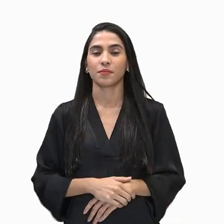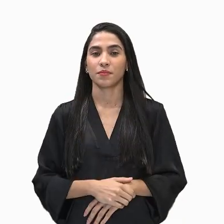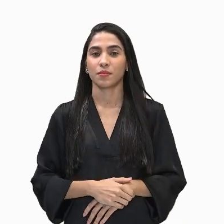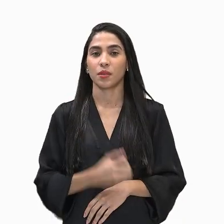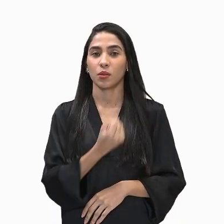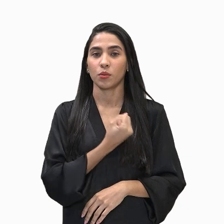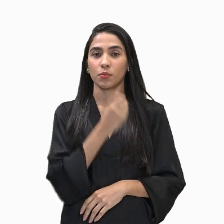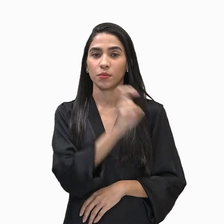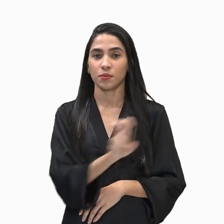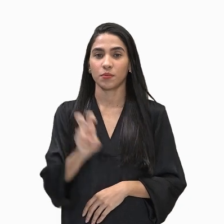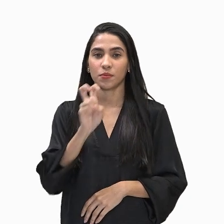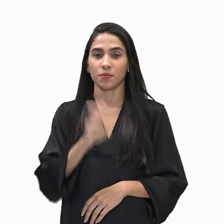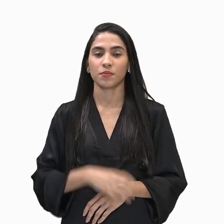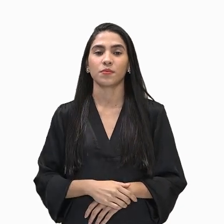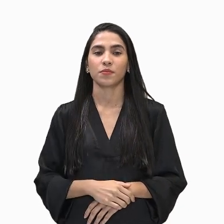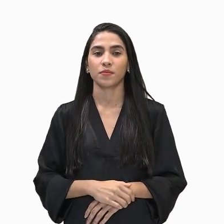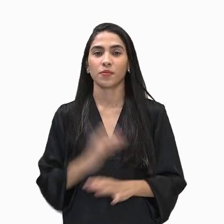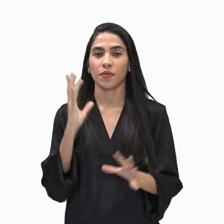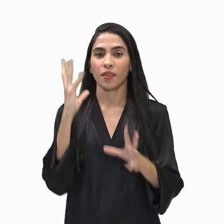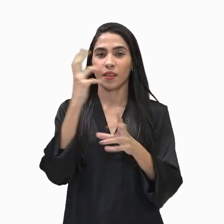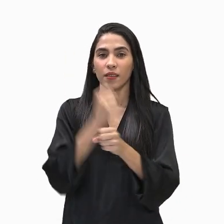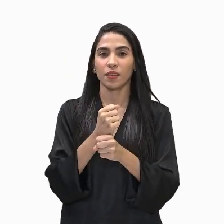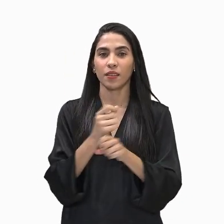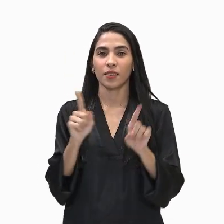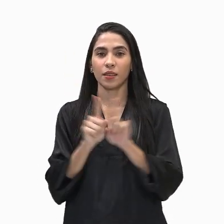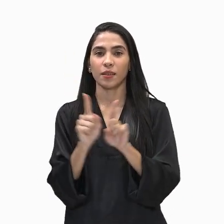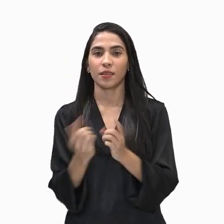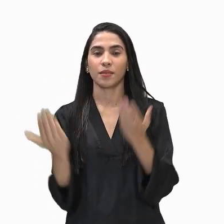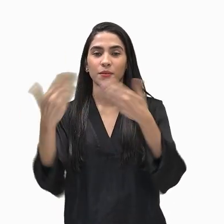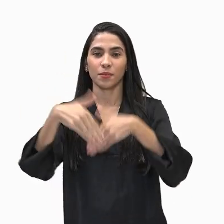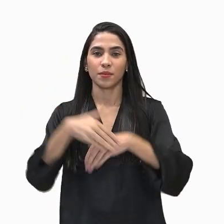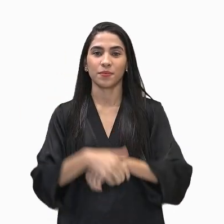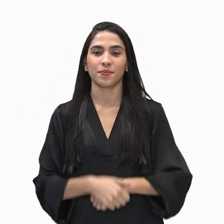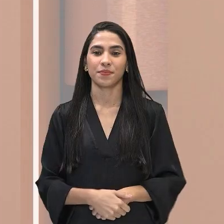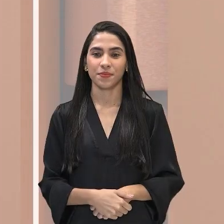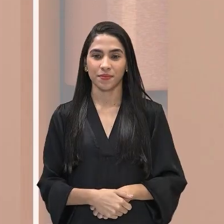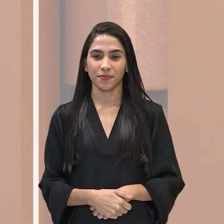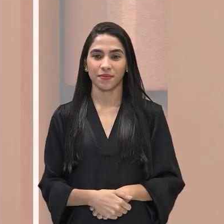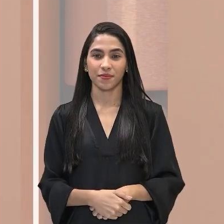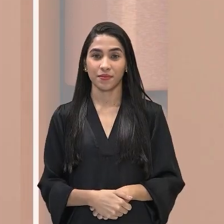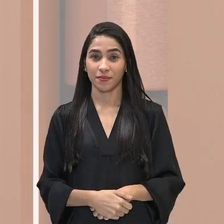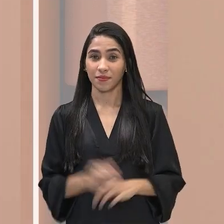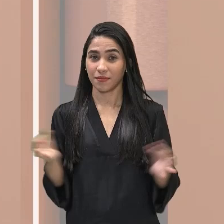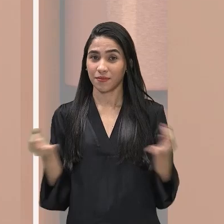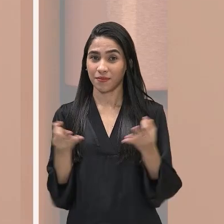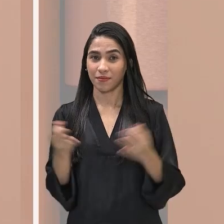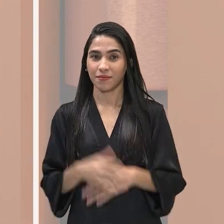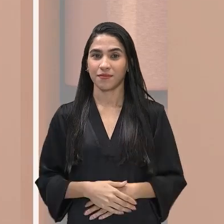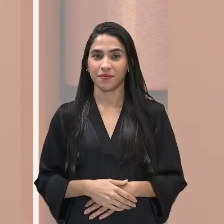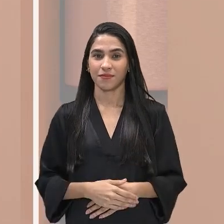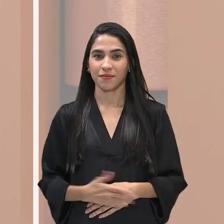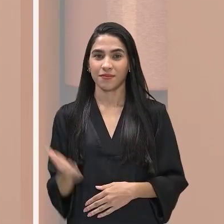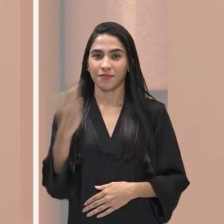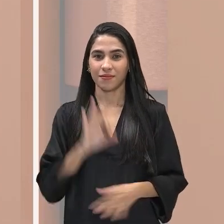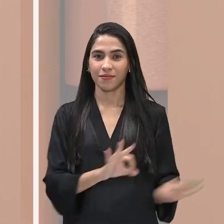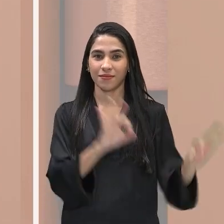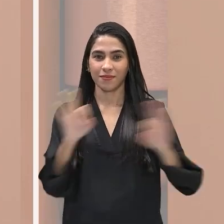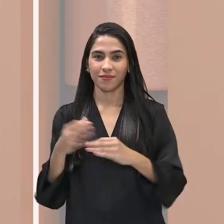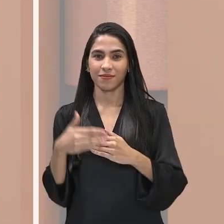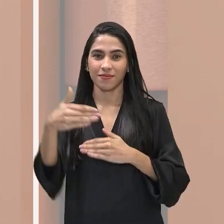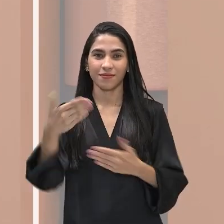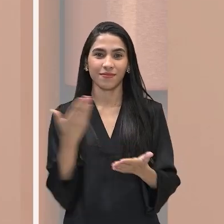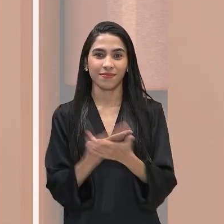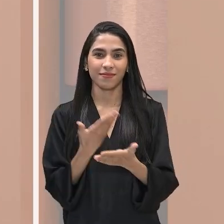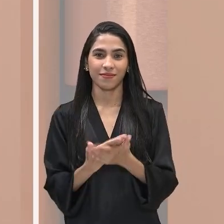aula de número 5, aula de revisão e avaliação. Perfeito, então venham comigo e vamos